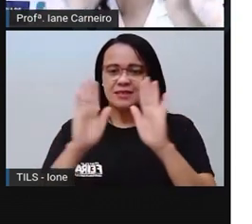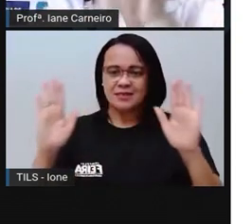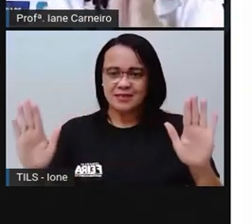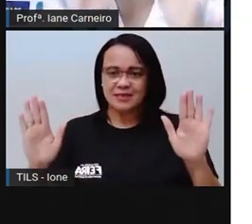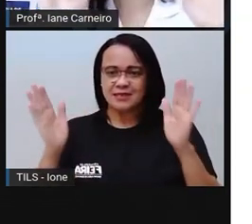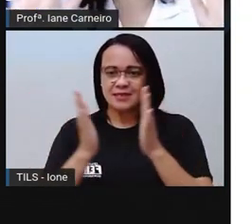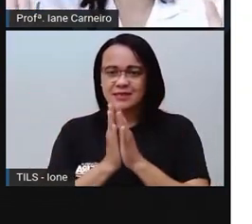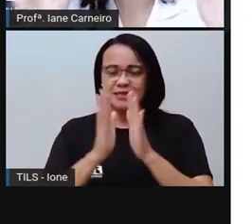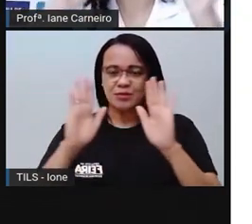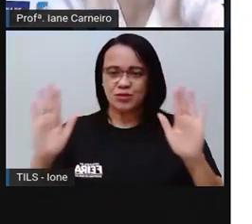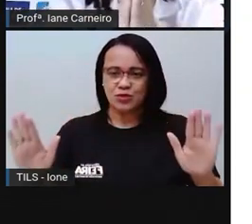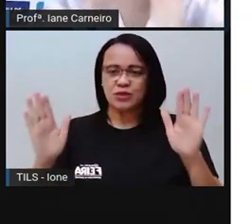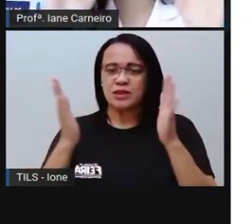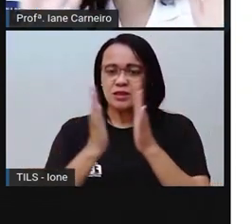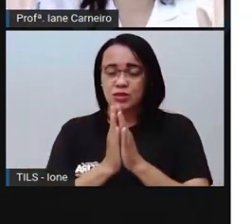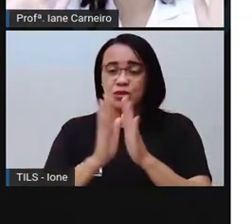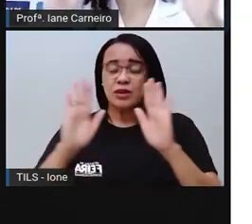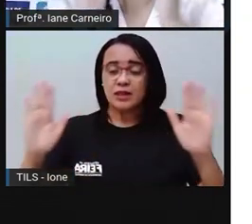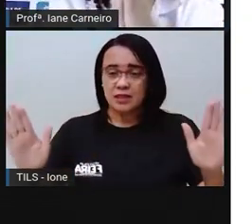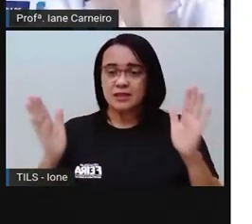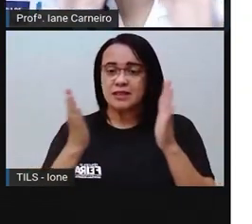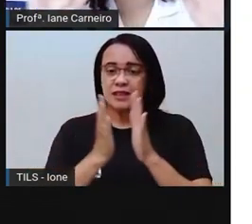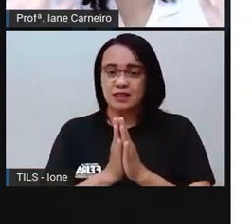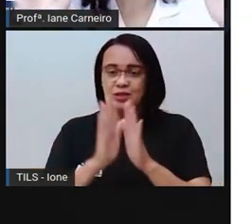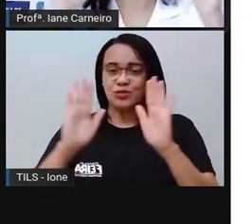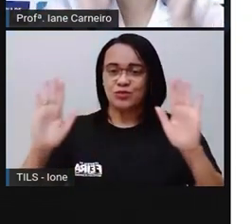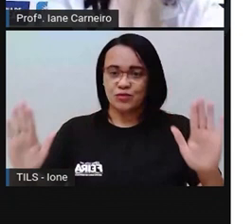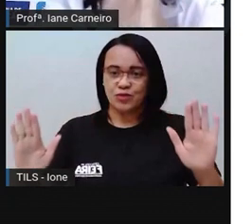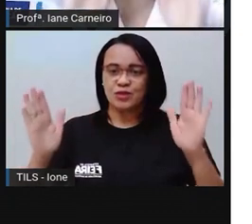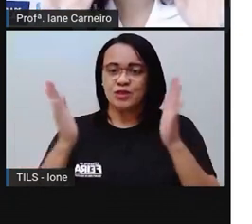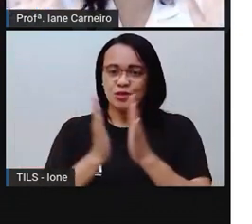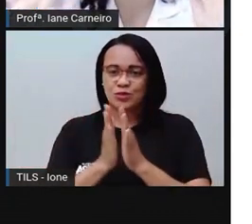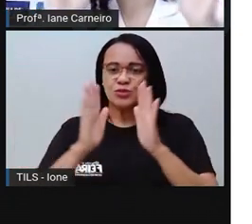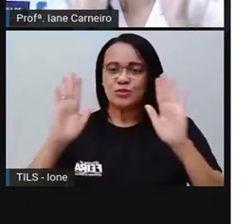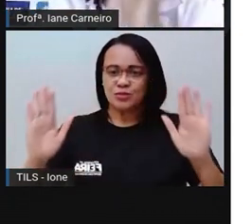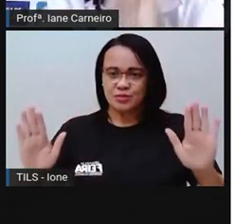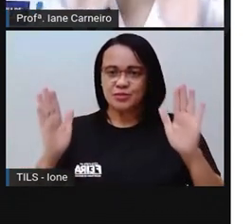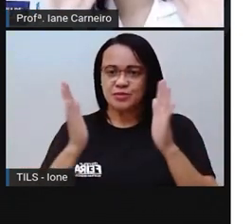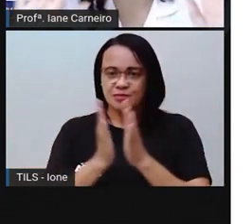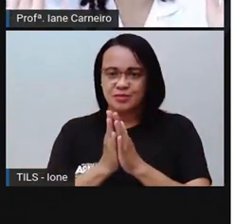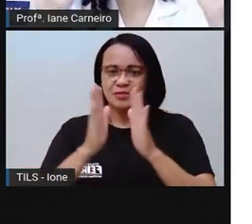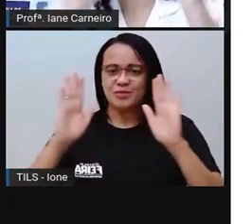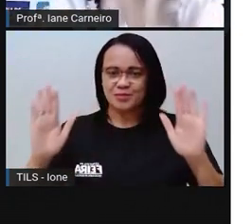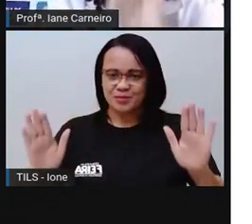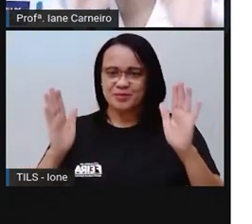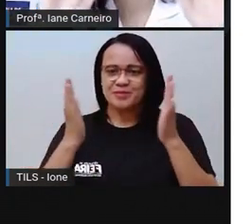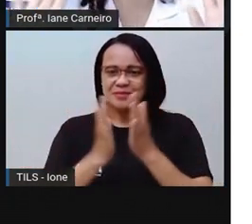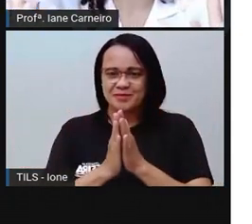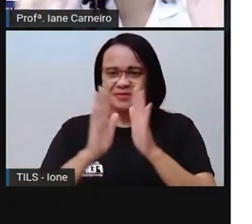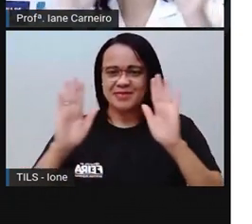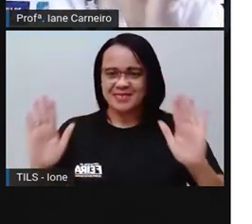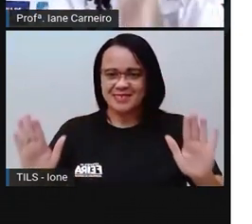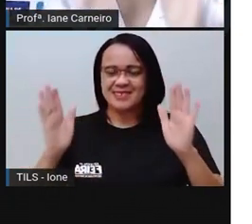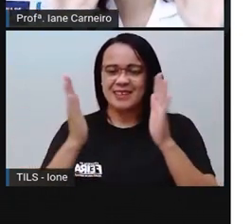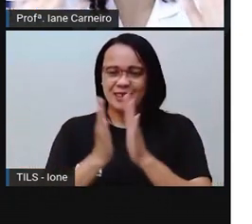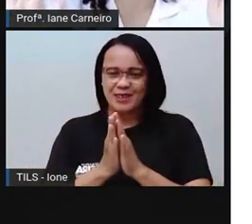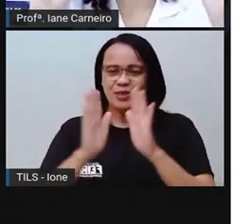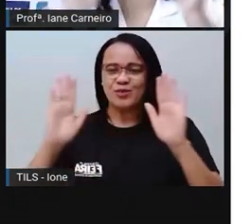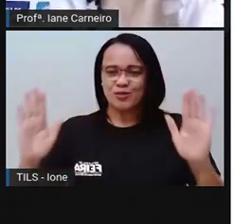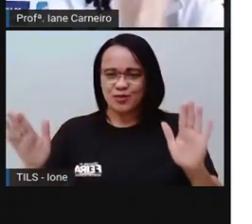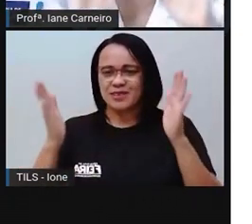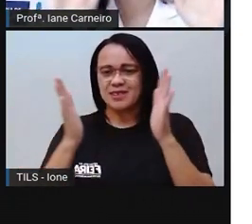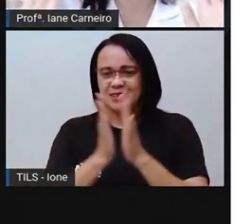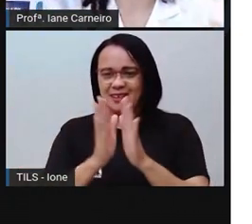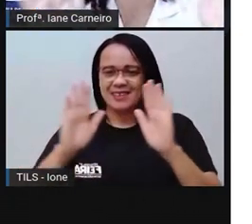Adoleta, puxa o rabo do tatu, quem saiu foi tu. Puxa o rabo da pantera, quem